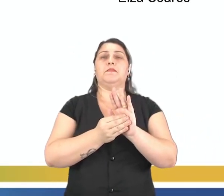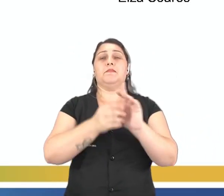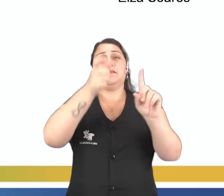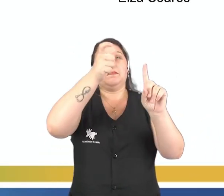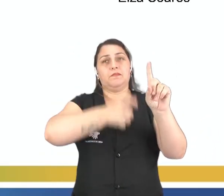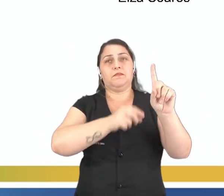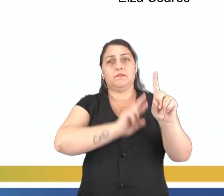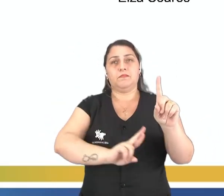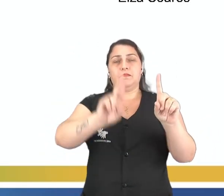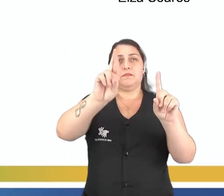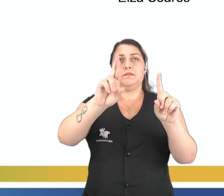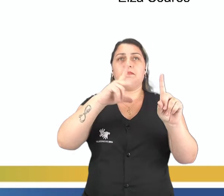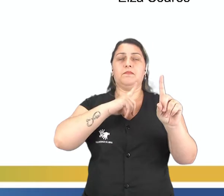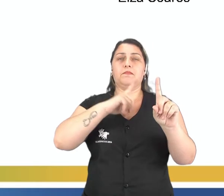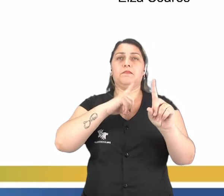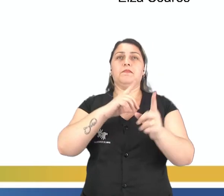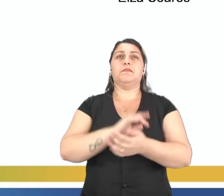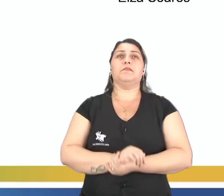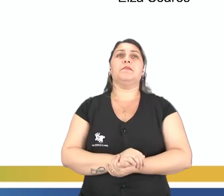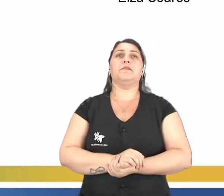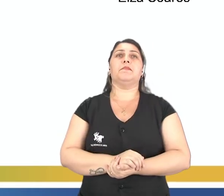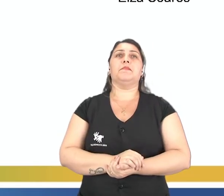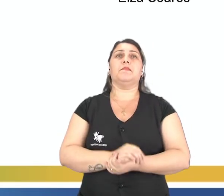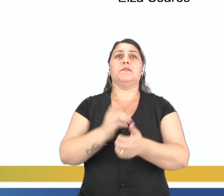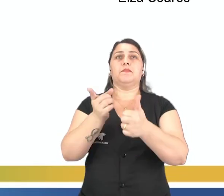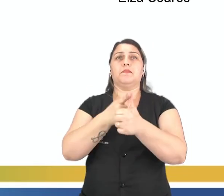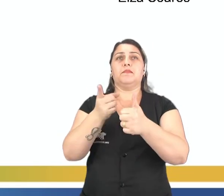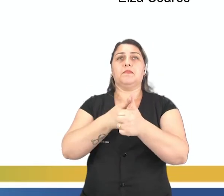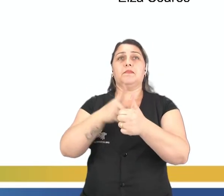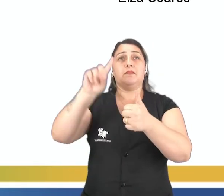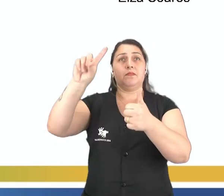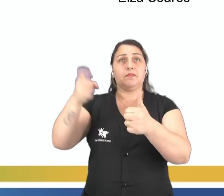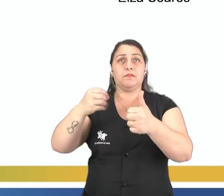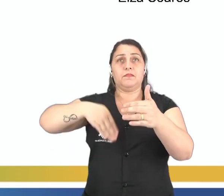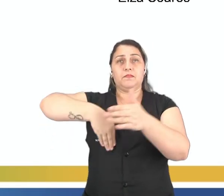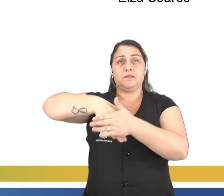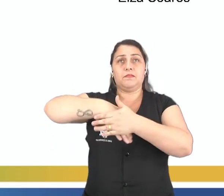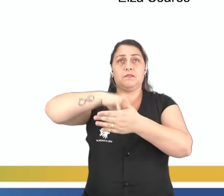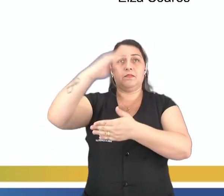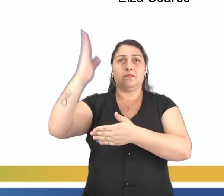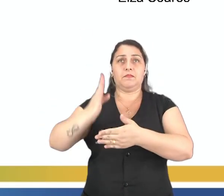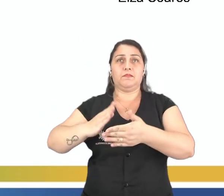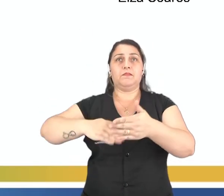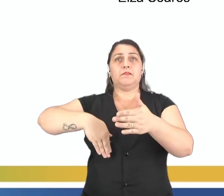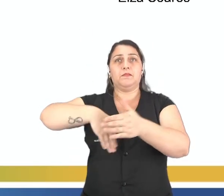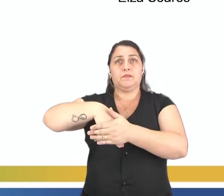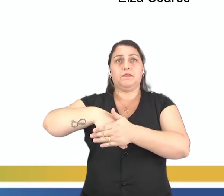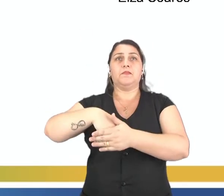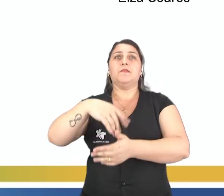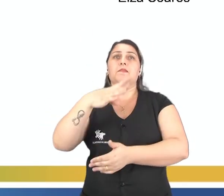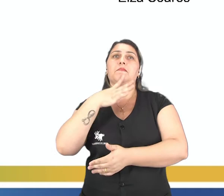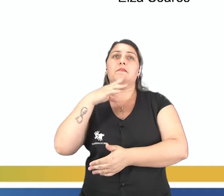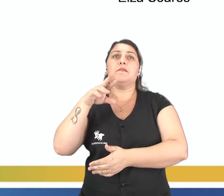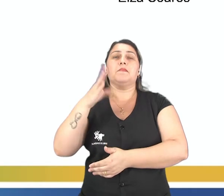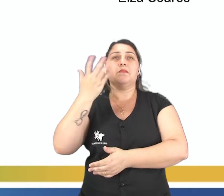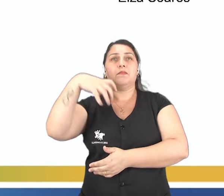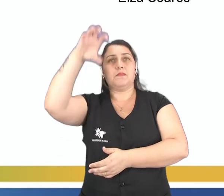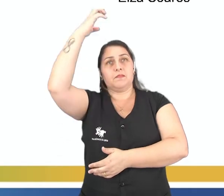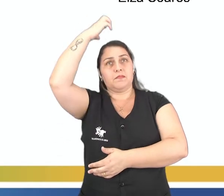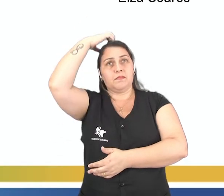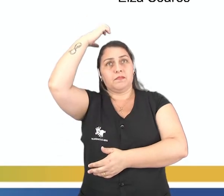a representatividade que tem ao lado. Primeiro, é um ex-jogador brasileiro de futebol, conhecido como